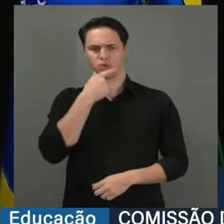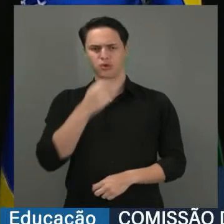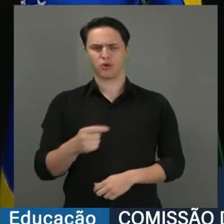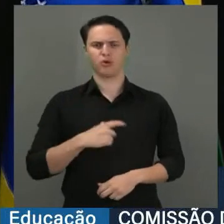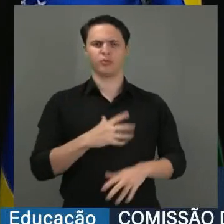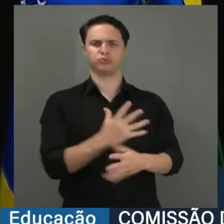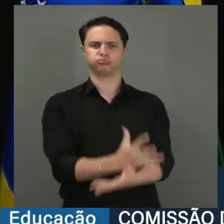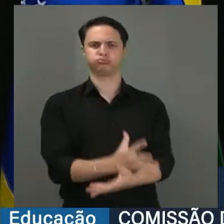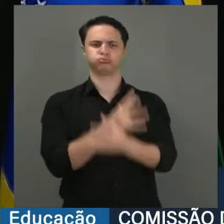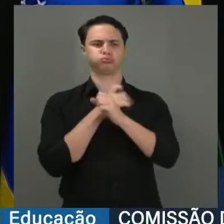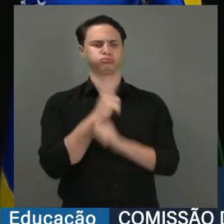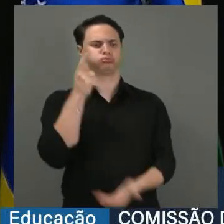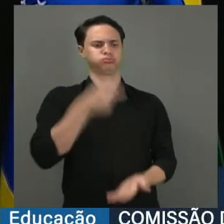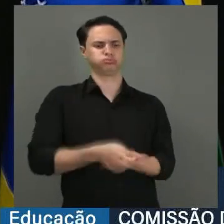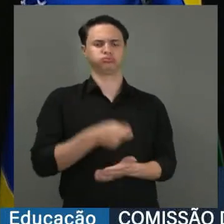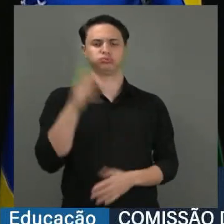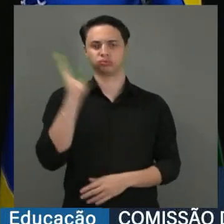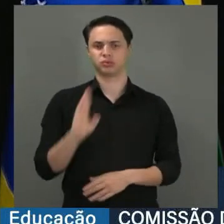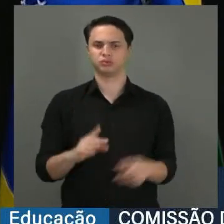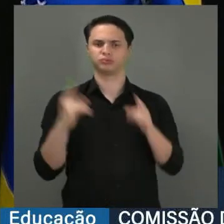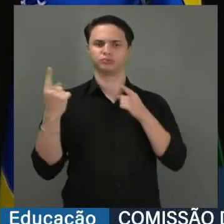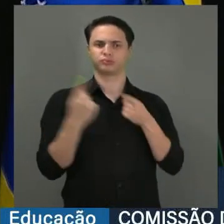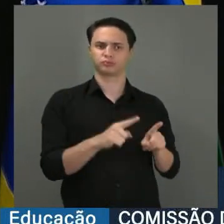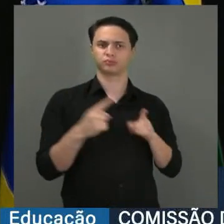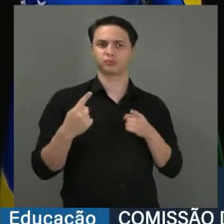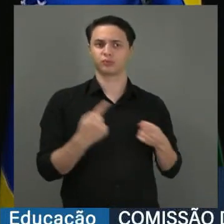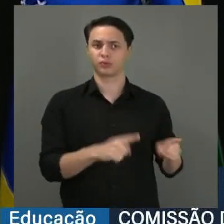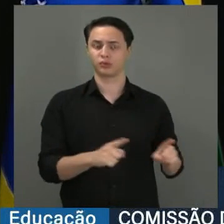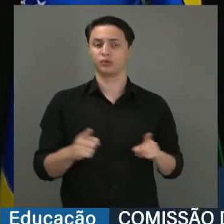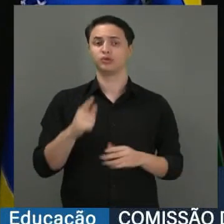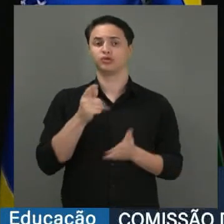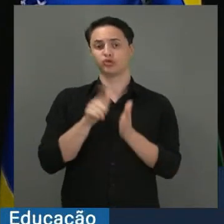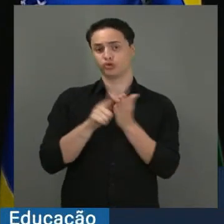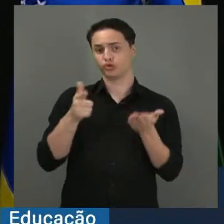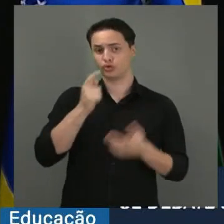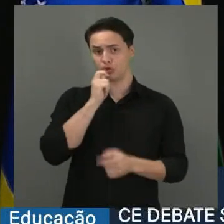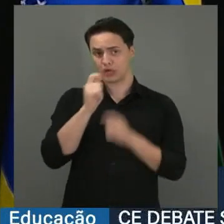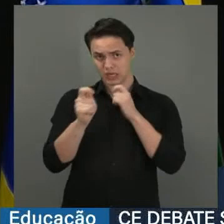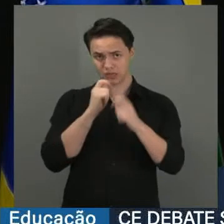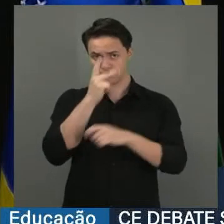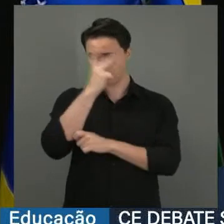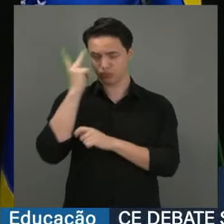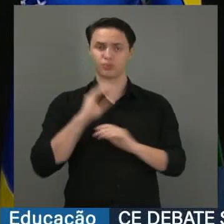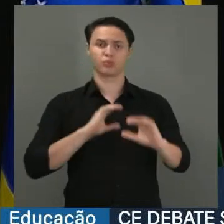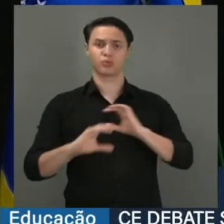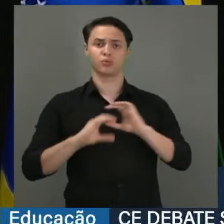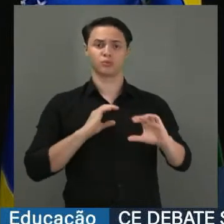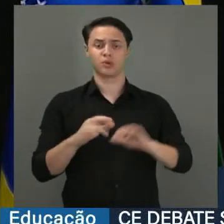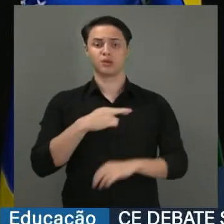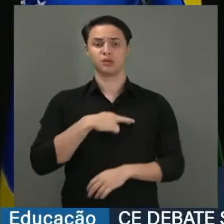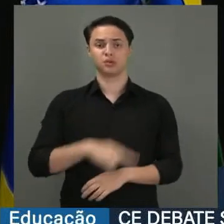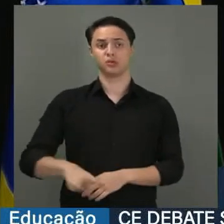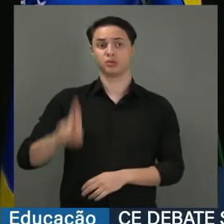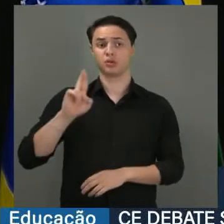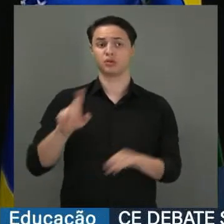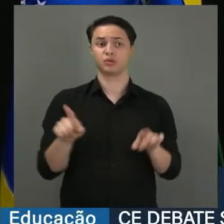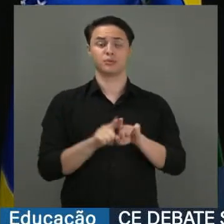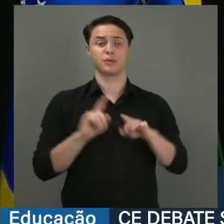do Brasil, perseguindo implacavelmente jornalistas, comunicadores,